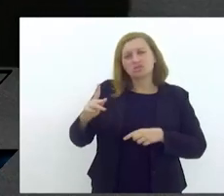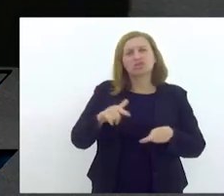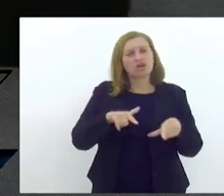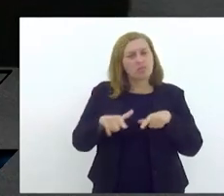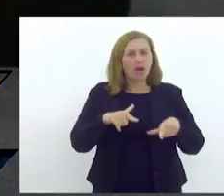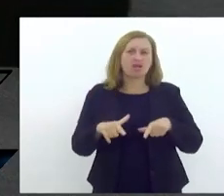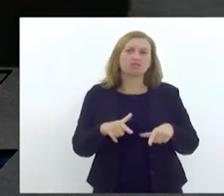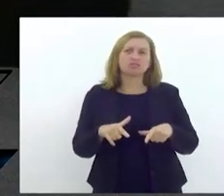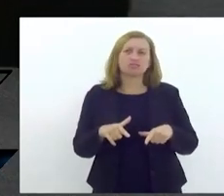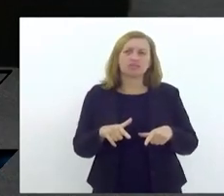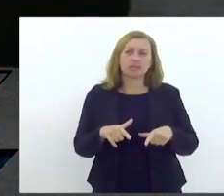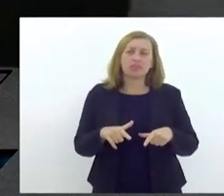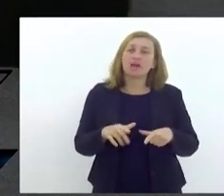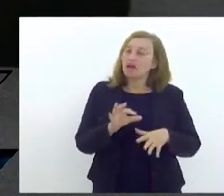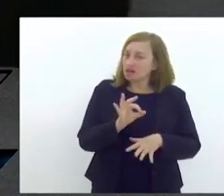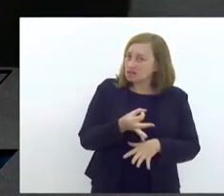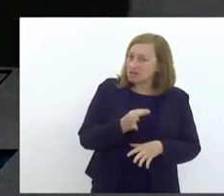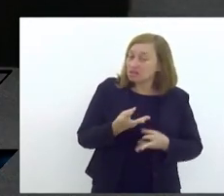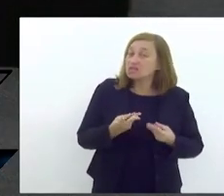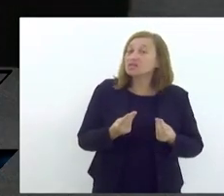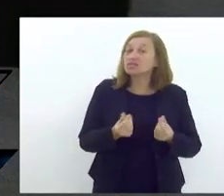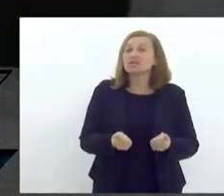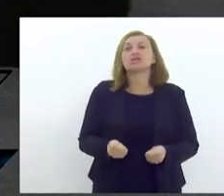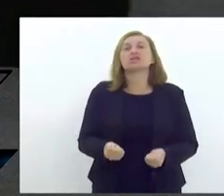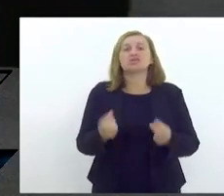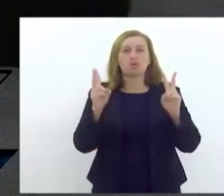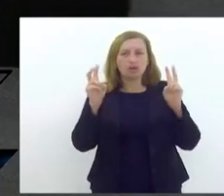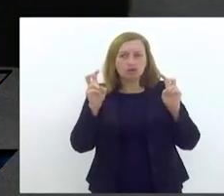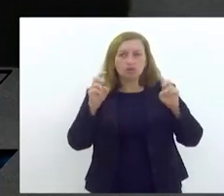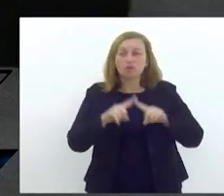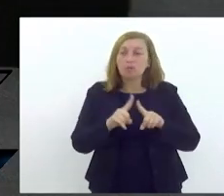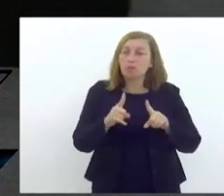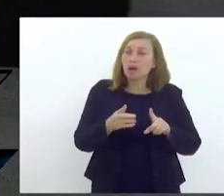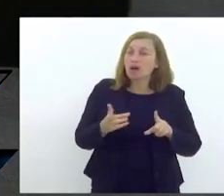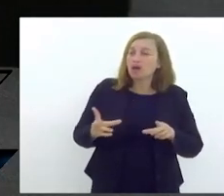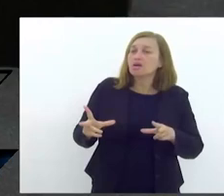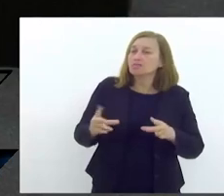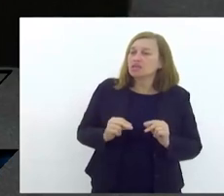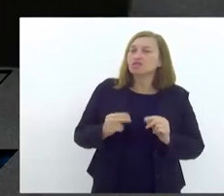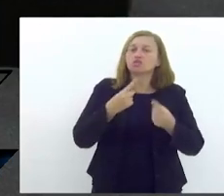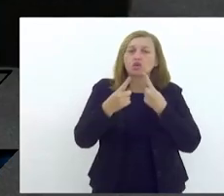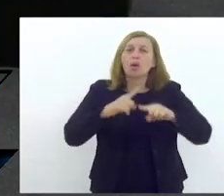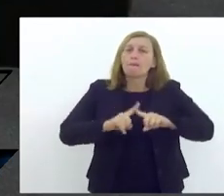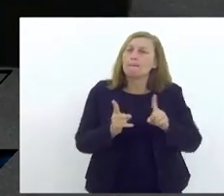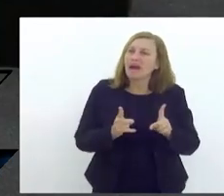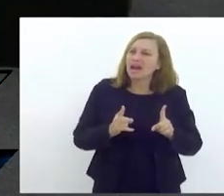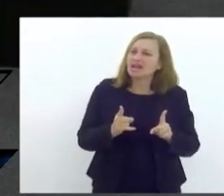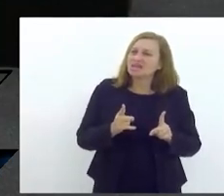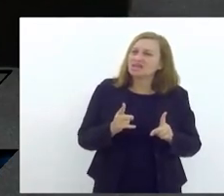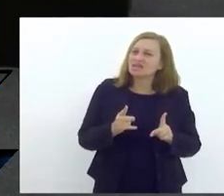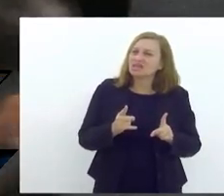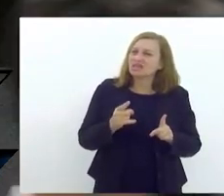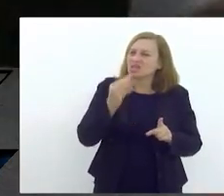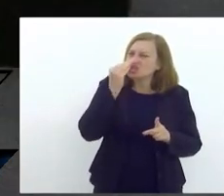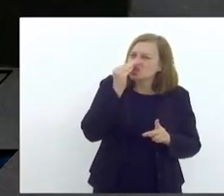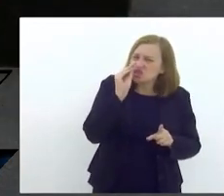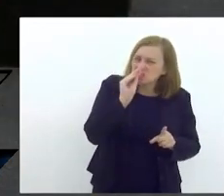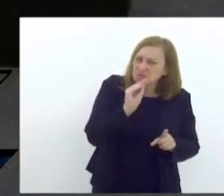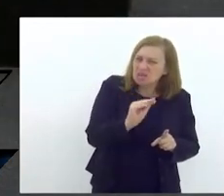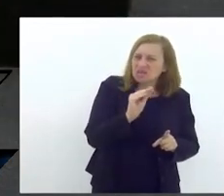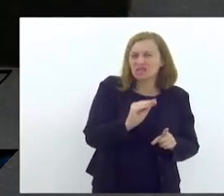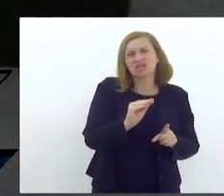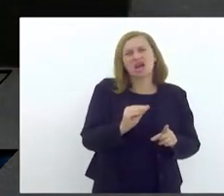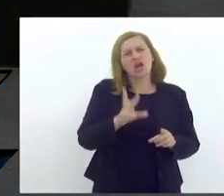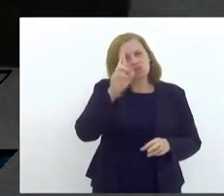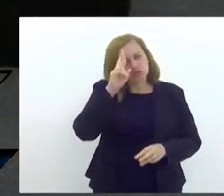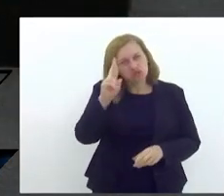que os a situação excessiva merece todo tipo de discussão mais cedo deselegante ainda sendo um